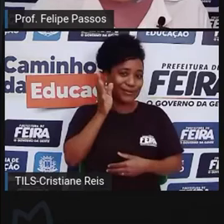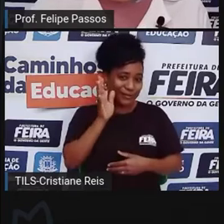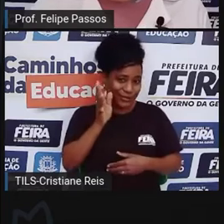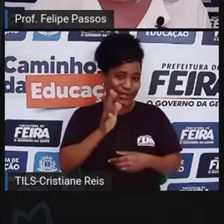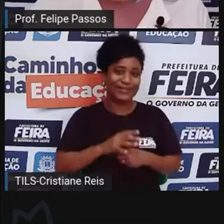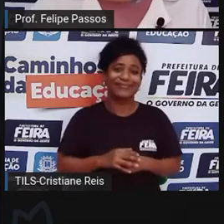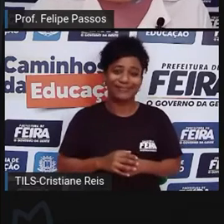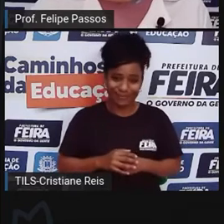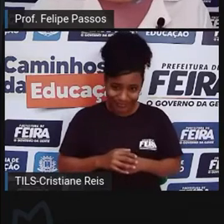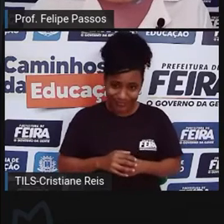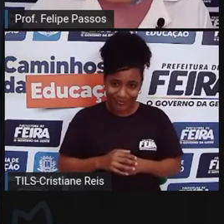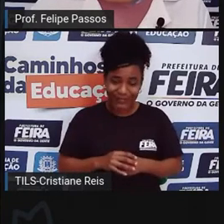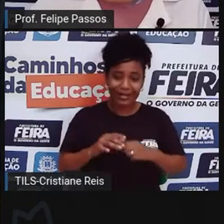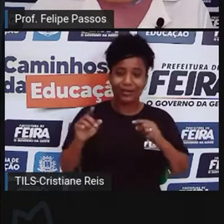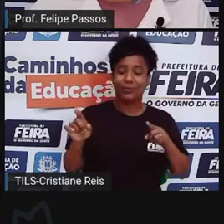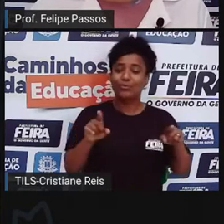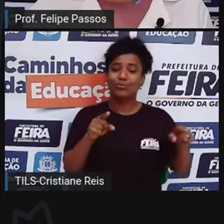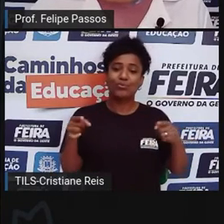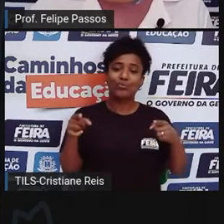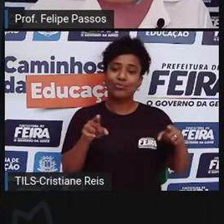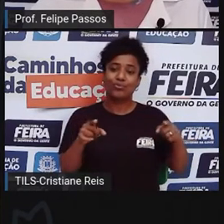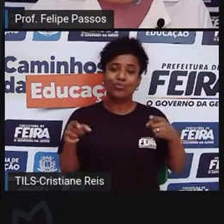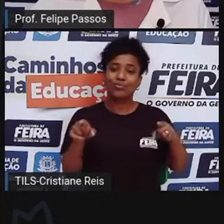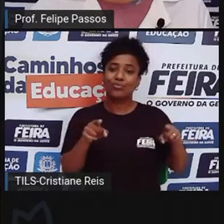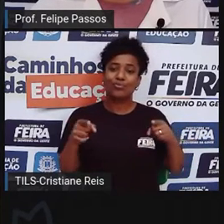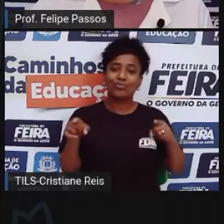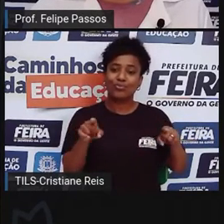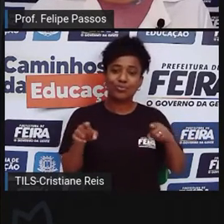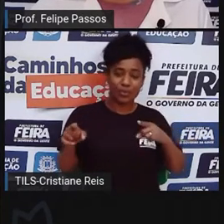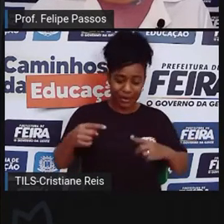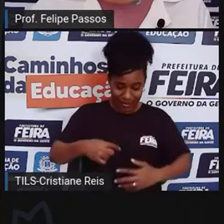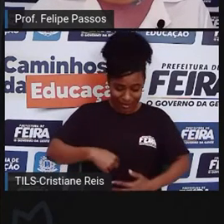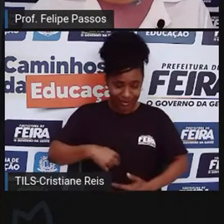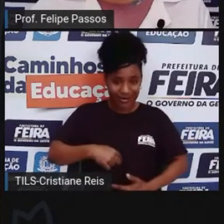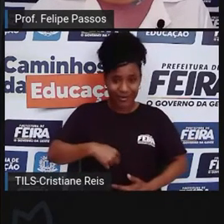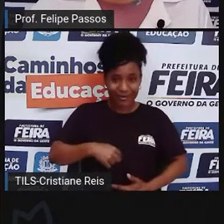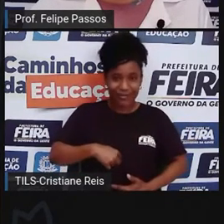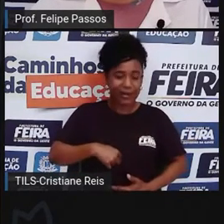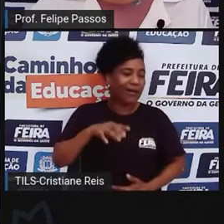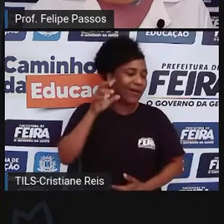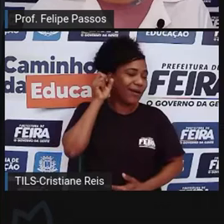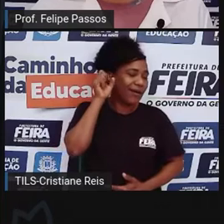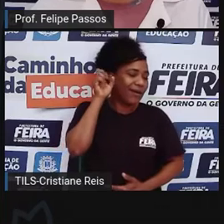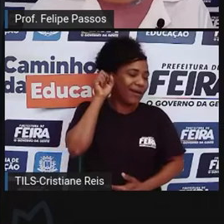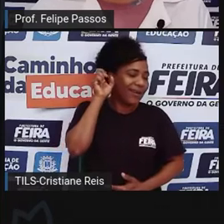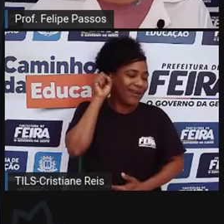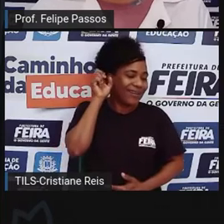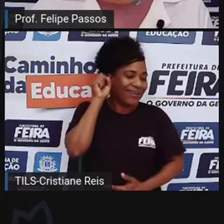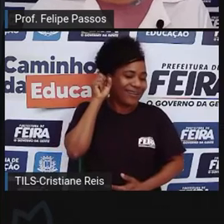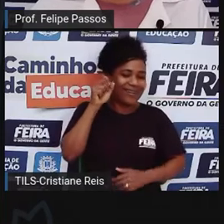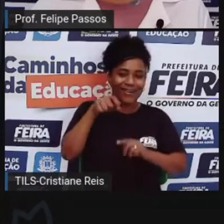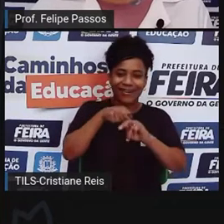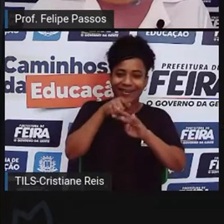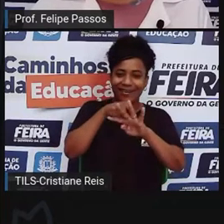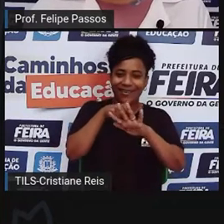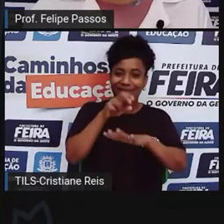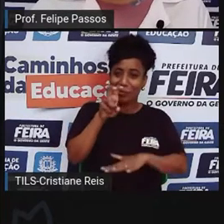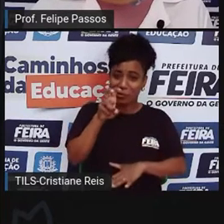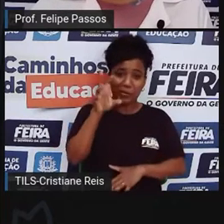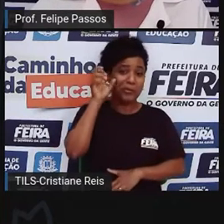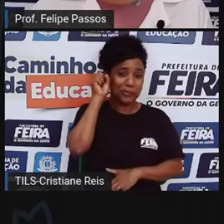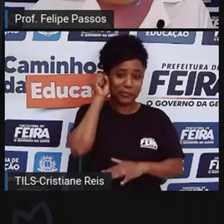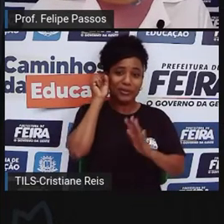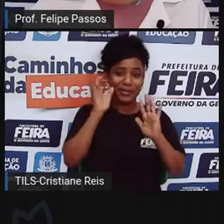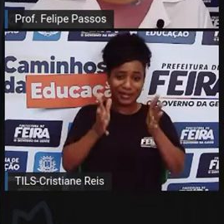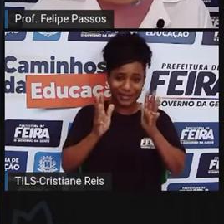a própria influência sonora externa já influencia no bebê que ainda está com 5 meses. Então, às vezes, eu sempre falo que eu